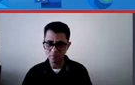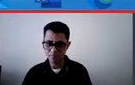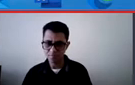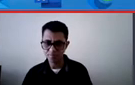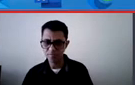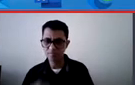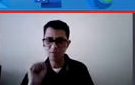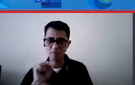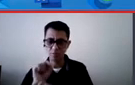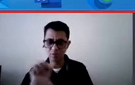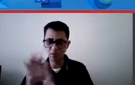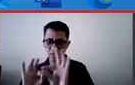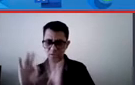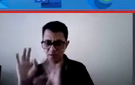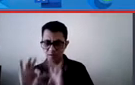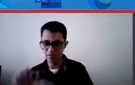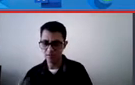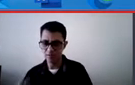carregando.